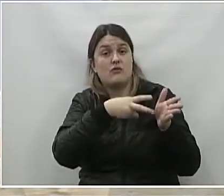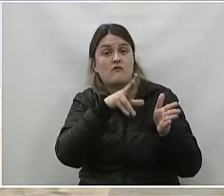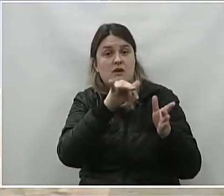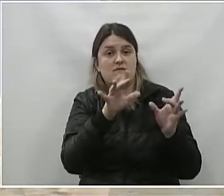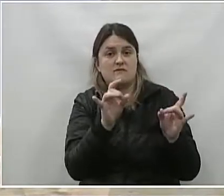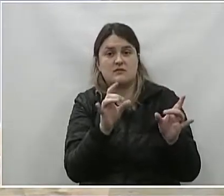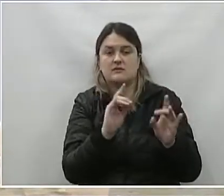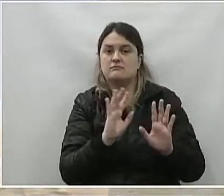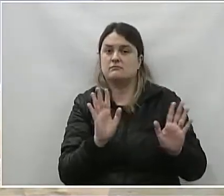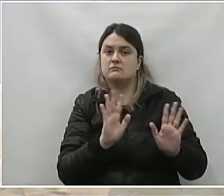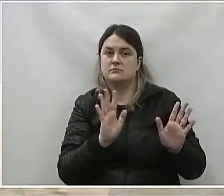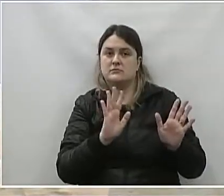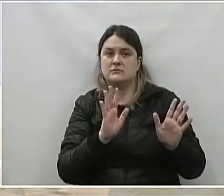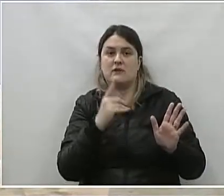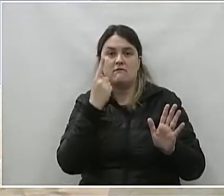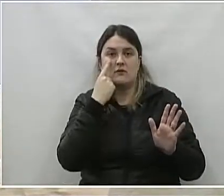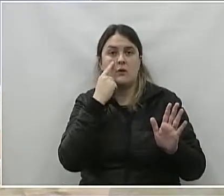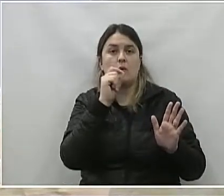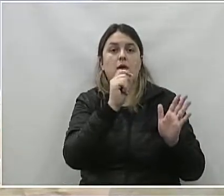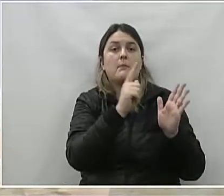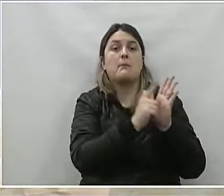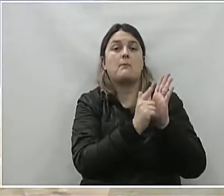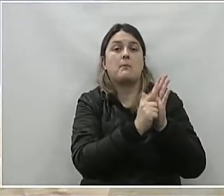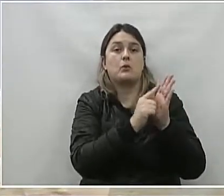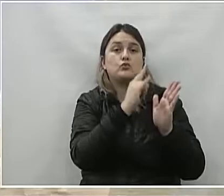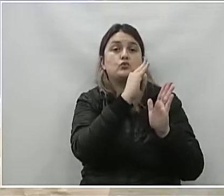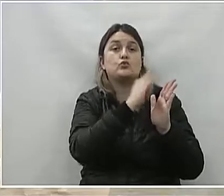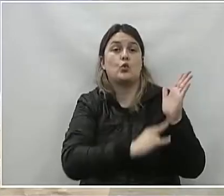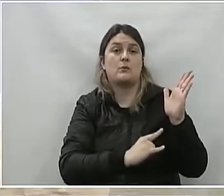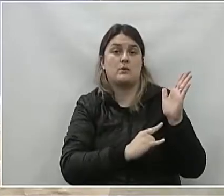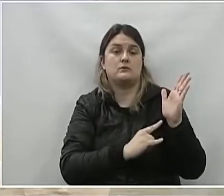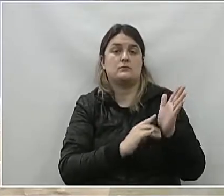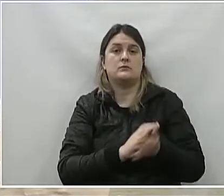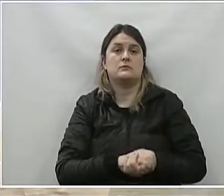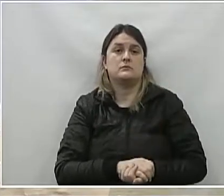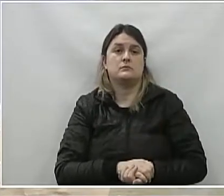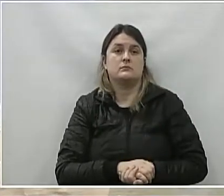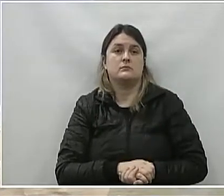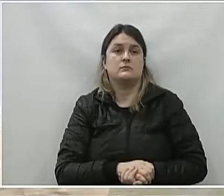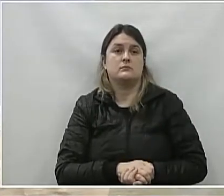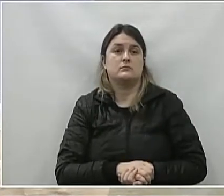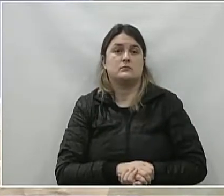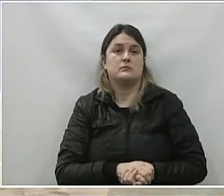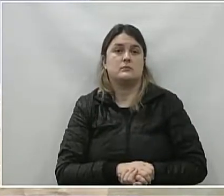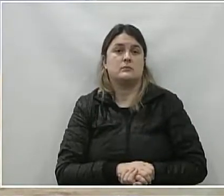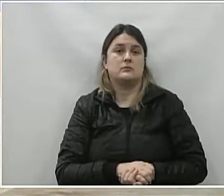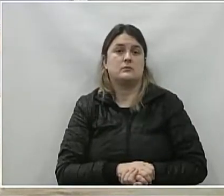vendido. Não, a gente tem que seguir o que está no papel. Né? Eu entendo isso.